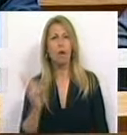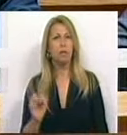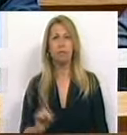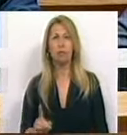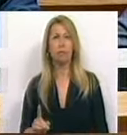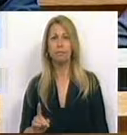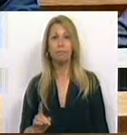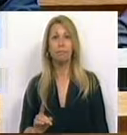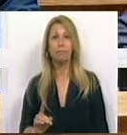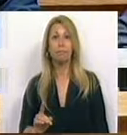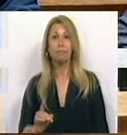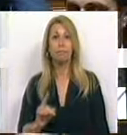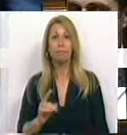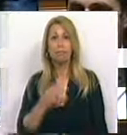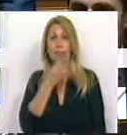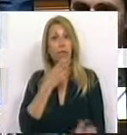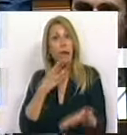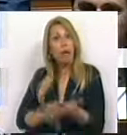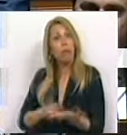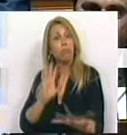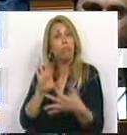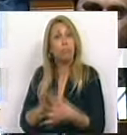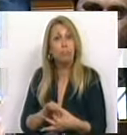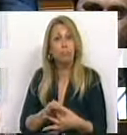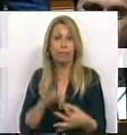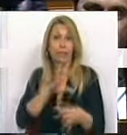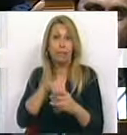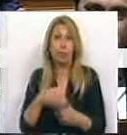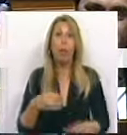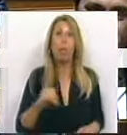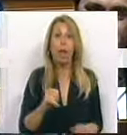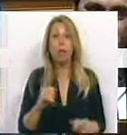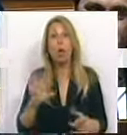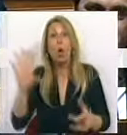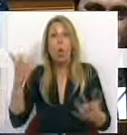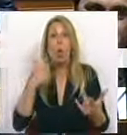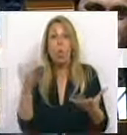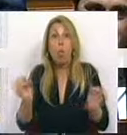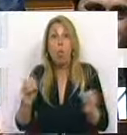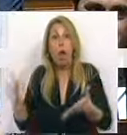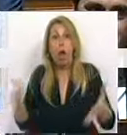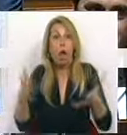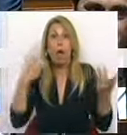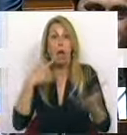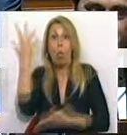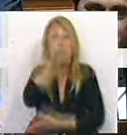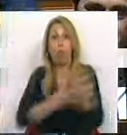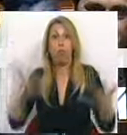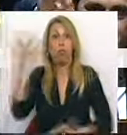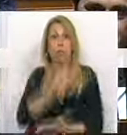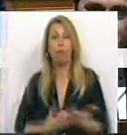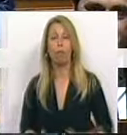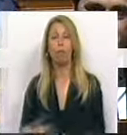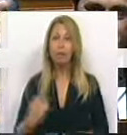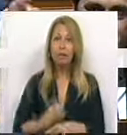não é fácil ser realista no Partido Socialista quando há este desnorte, quando há esta confusão. Para já